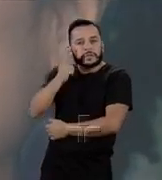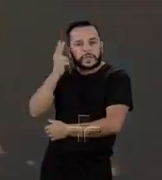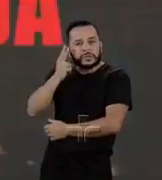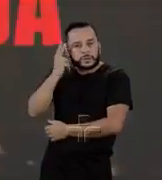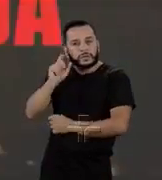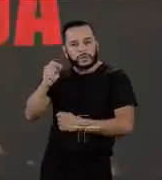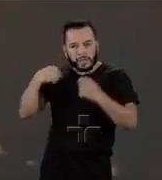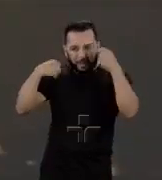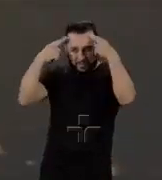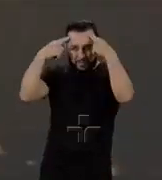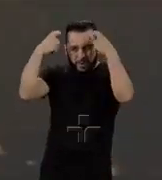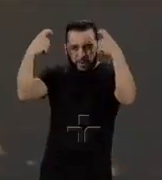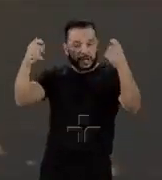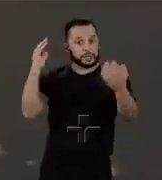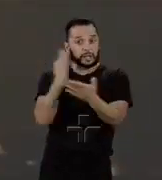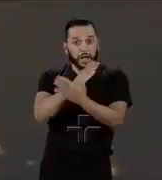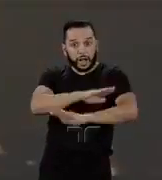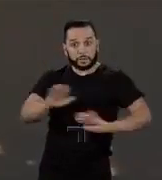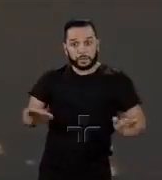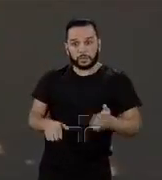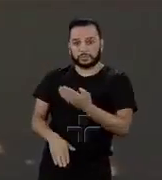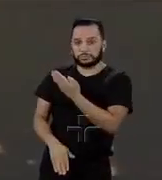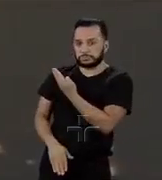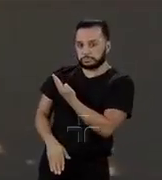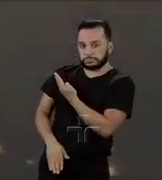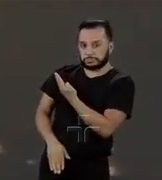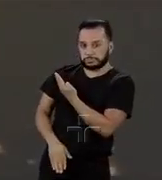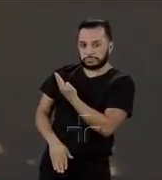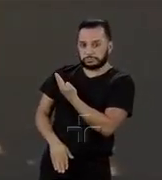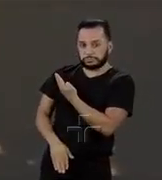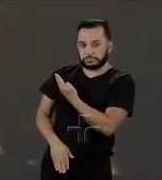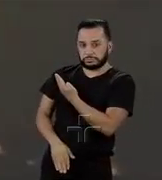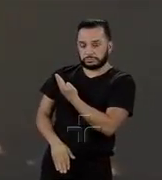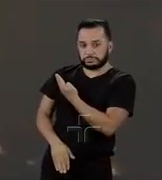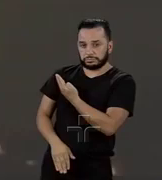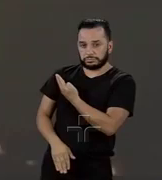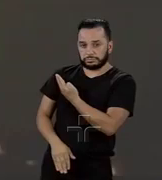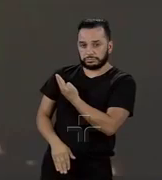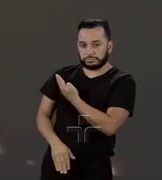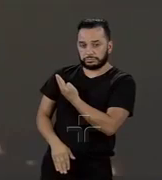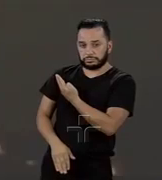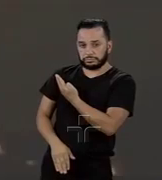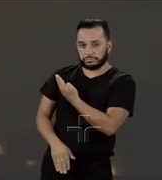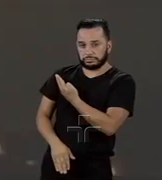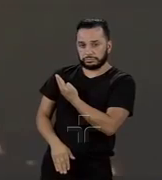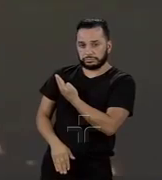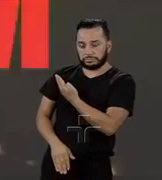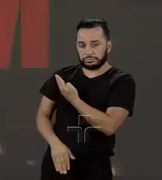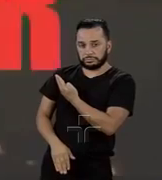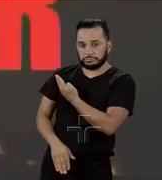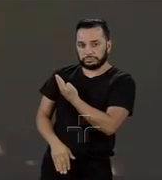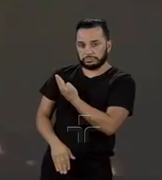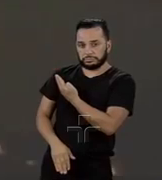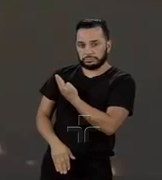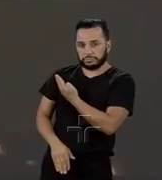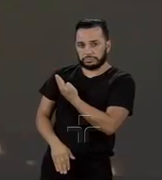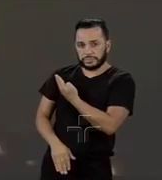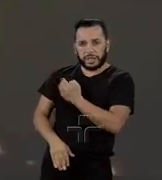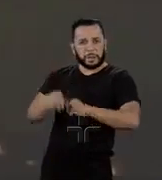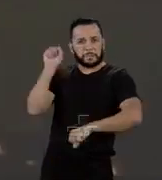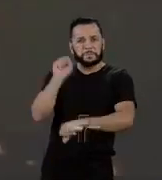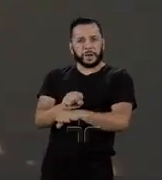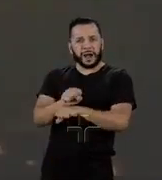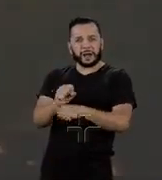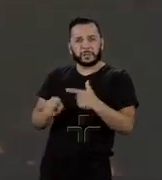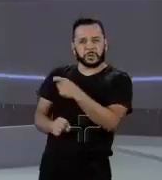violência. Executada a sangue frio, não mais que de repente, foram 4 tiros em sua mente. Gente, parem de matar a gente, parem